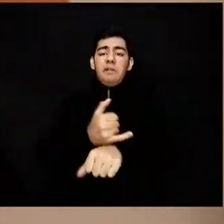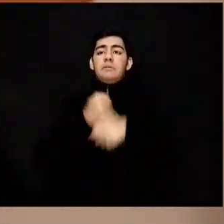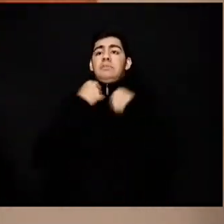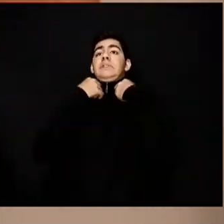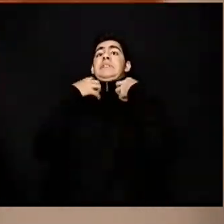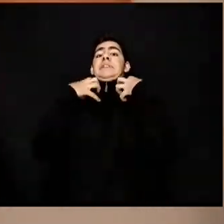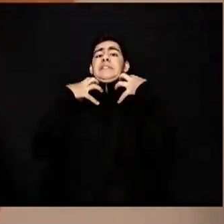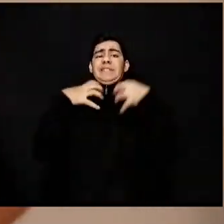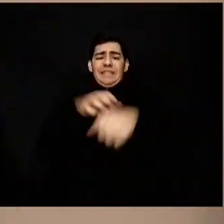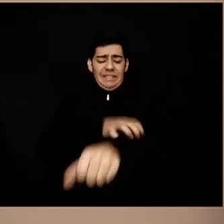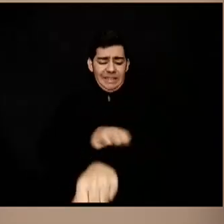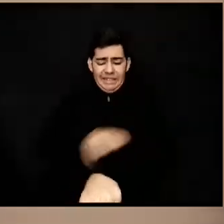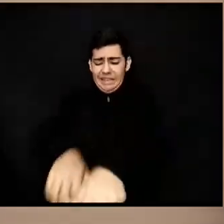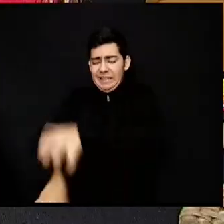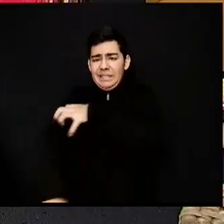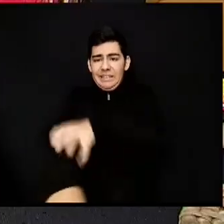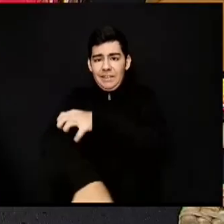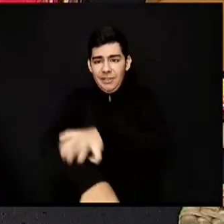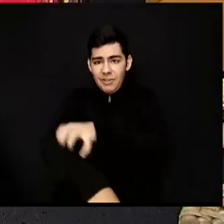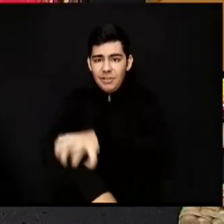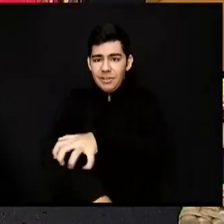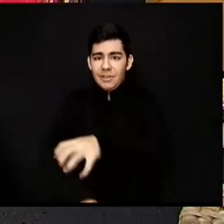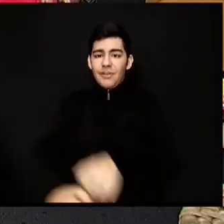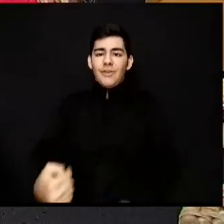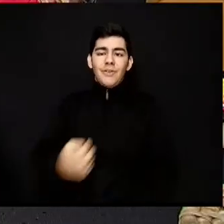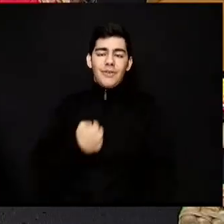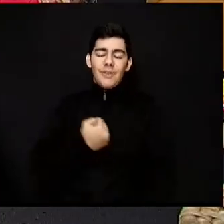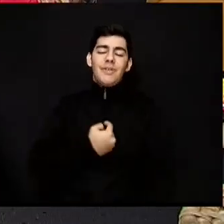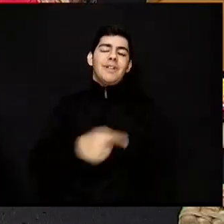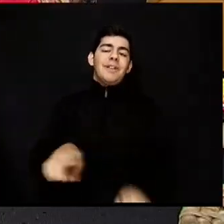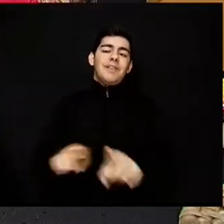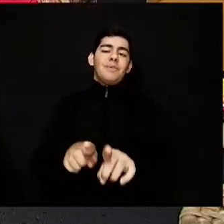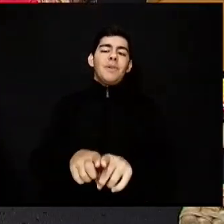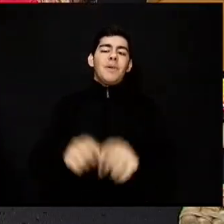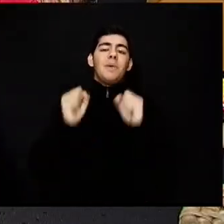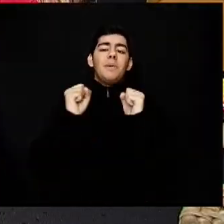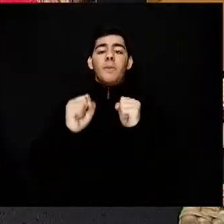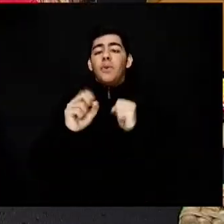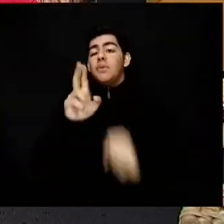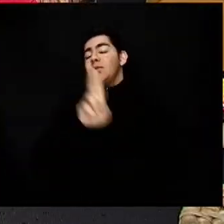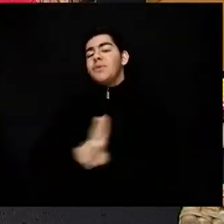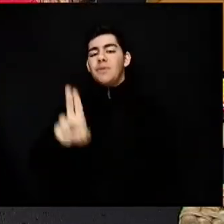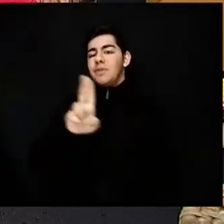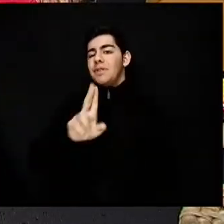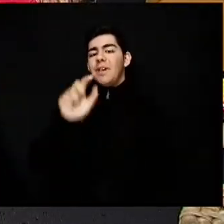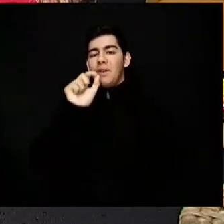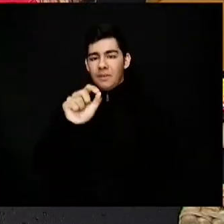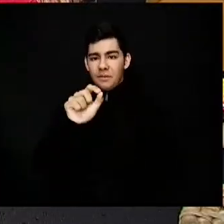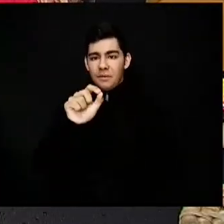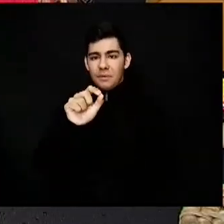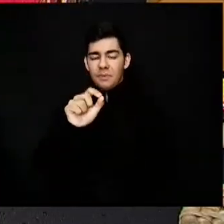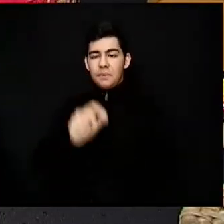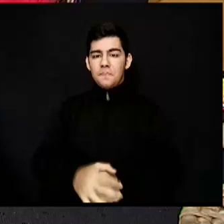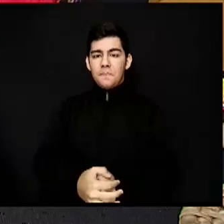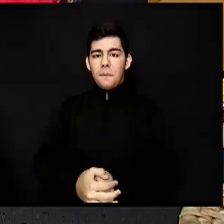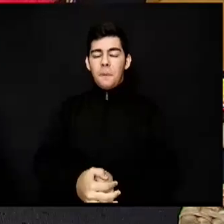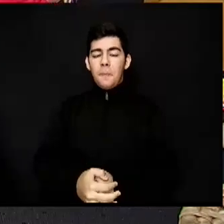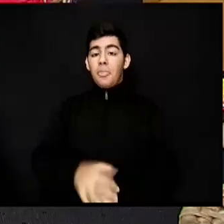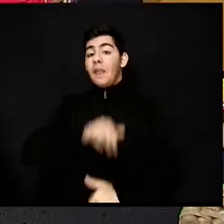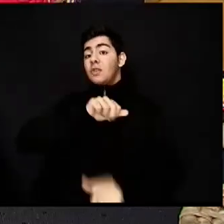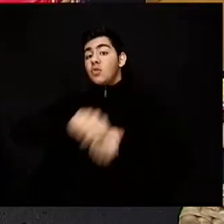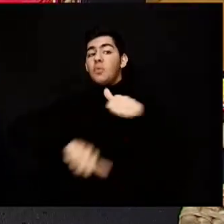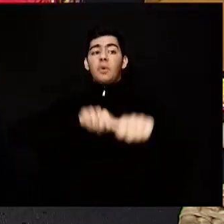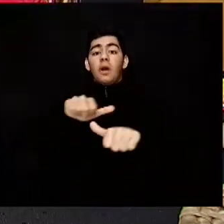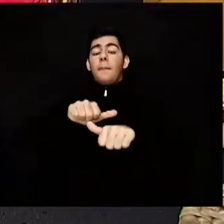fio de algodão, tem essas bolinhas que são metálicas, mas no caso dá para se utilizar as contas de madeira, as